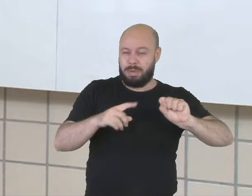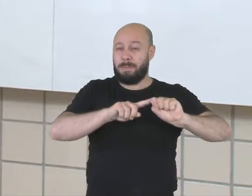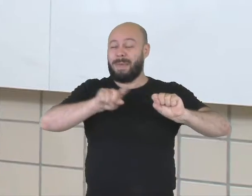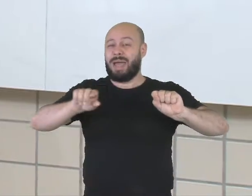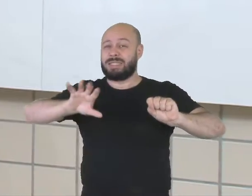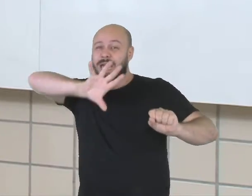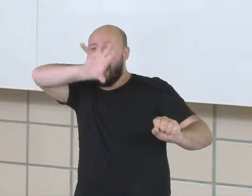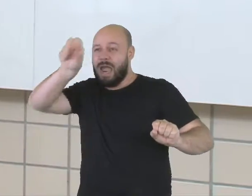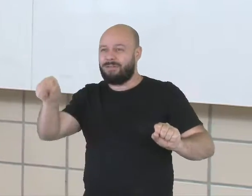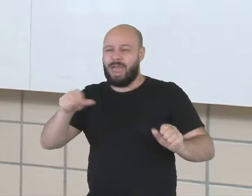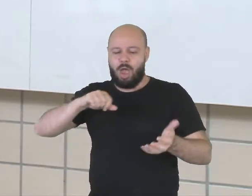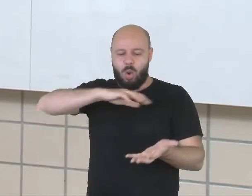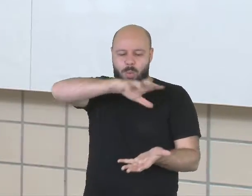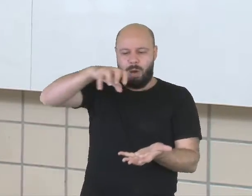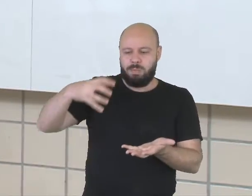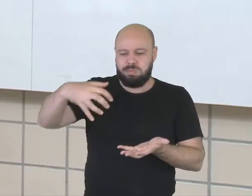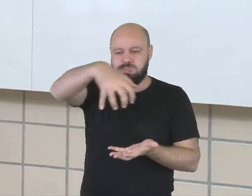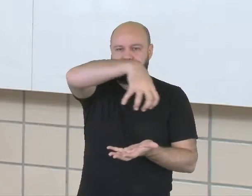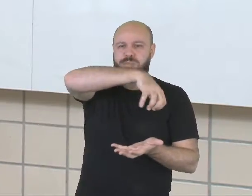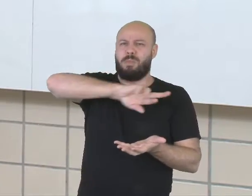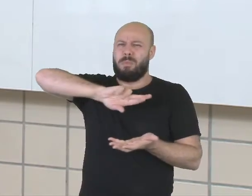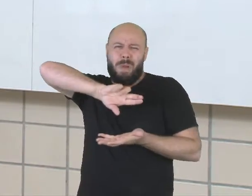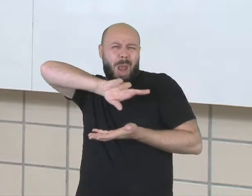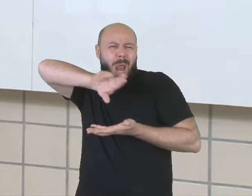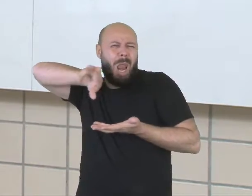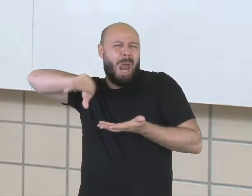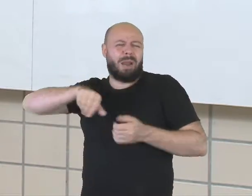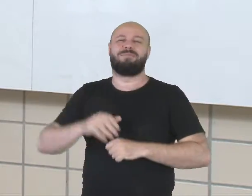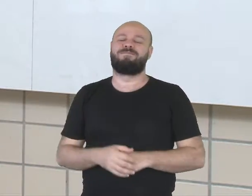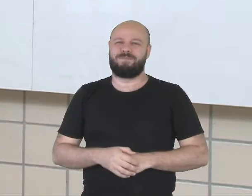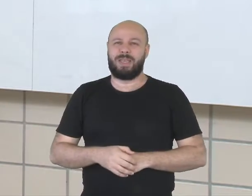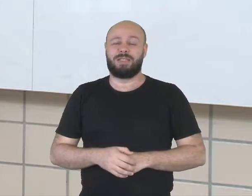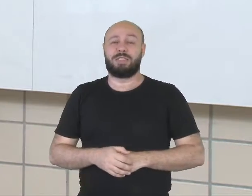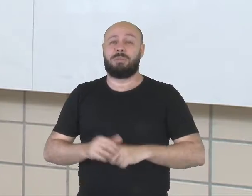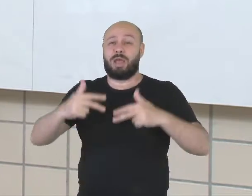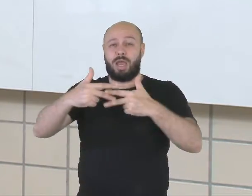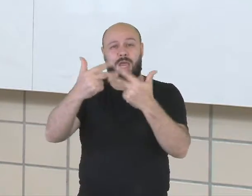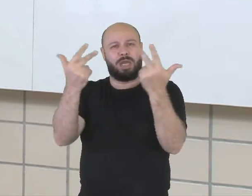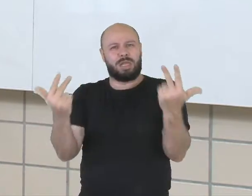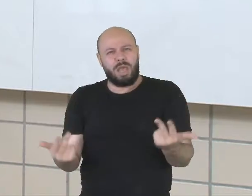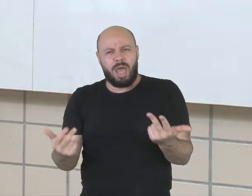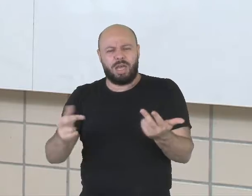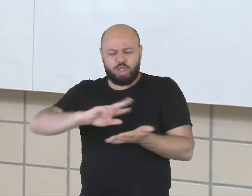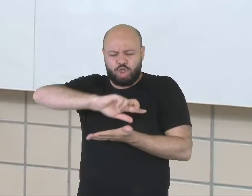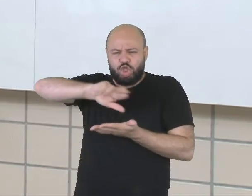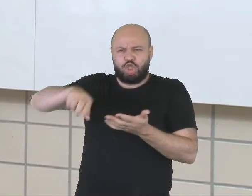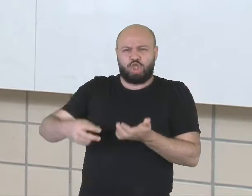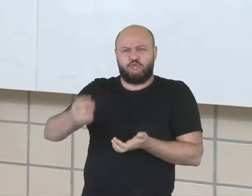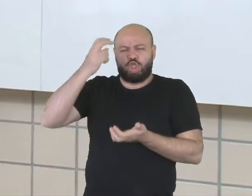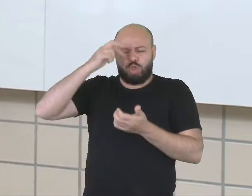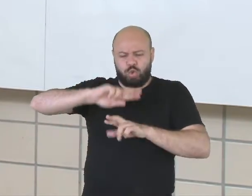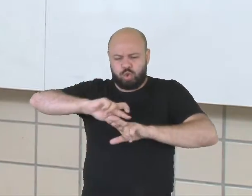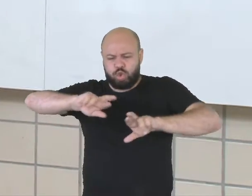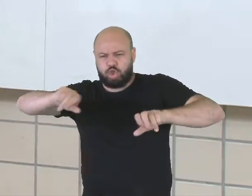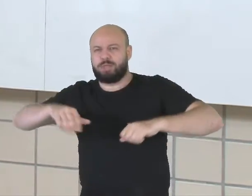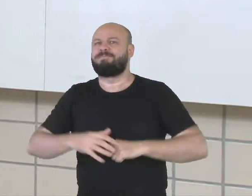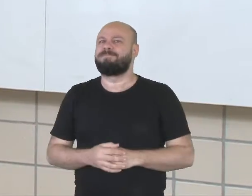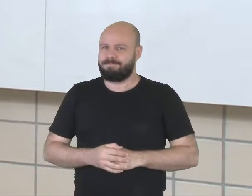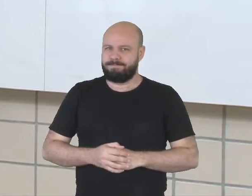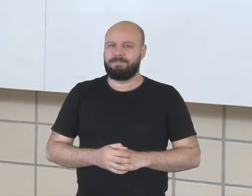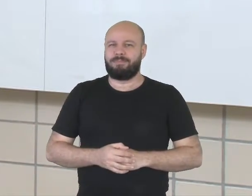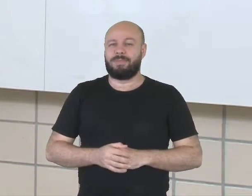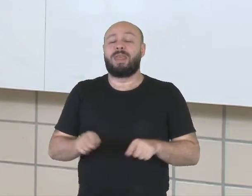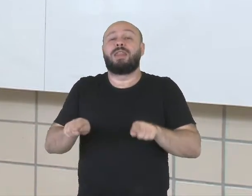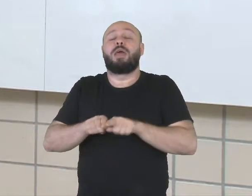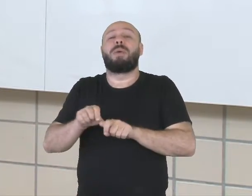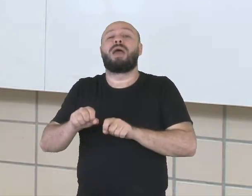um continente de diversidade. Seja diversidade étnica, seja diversidade cultural, seja diversidade